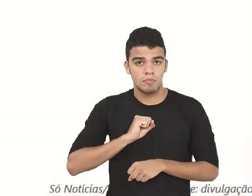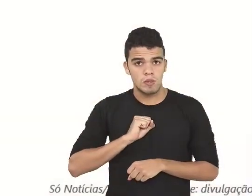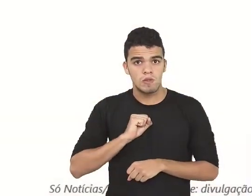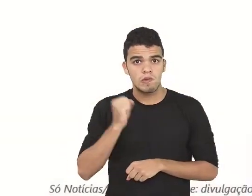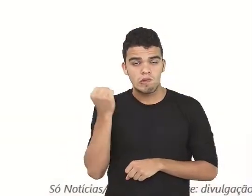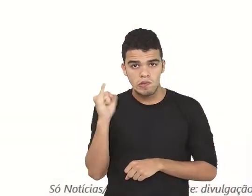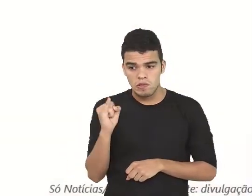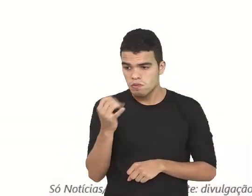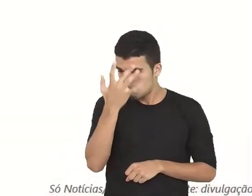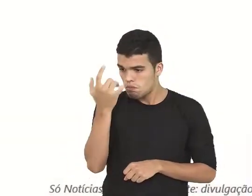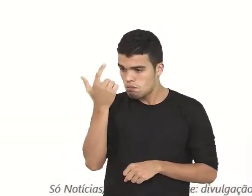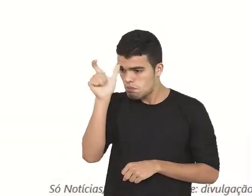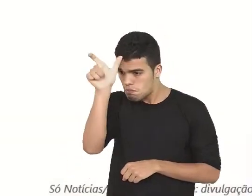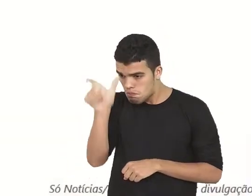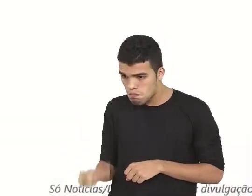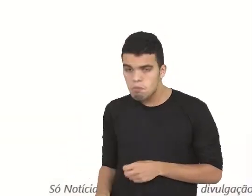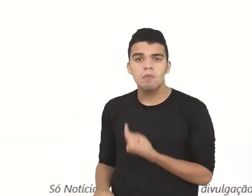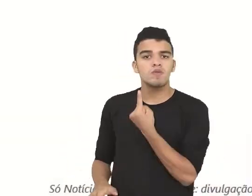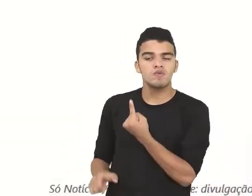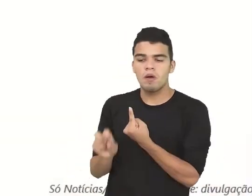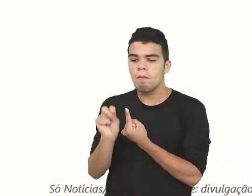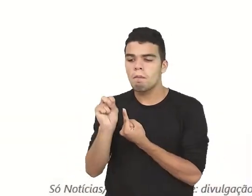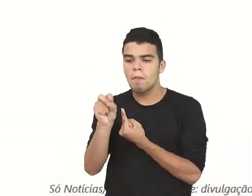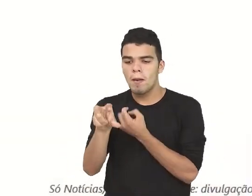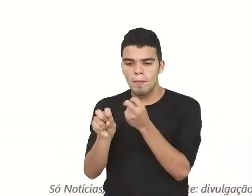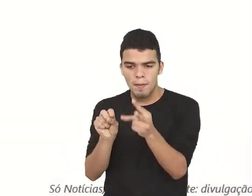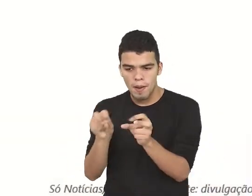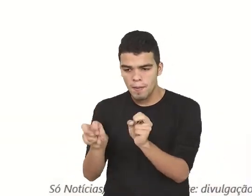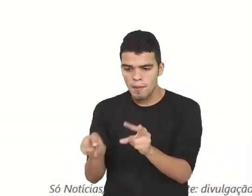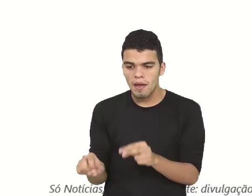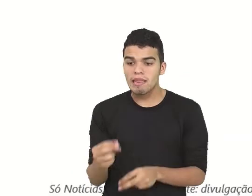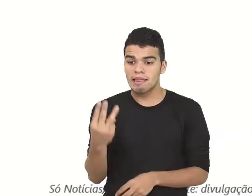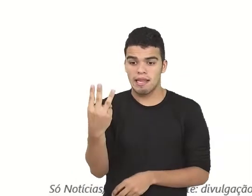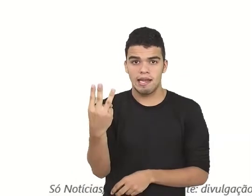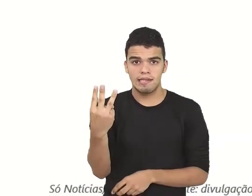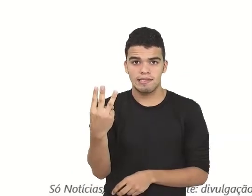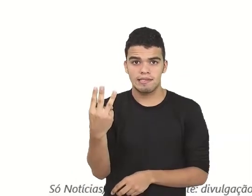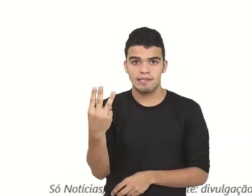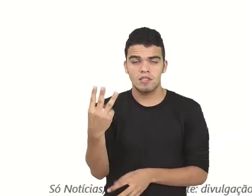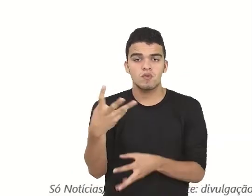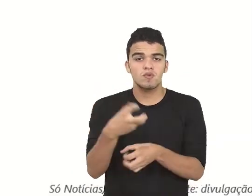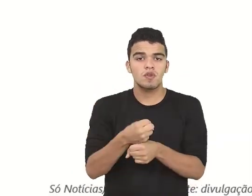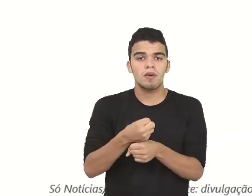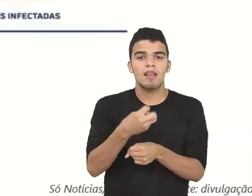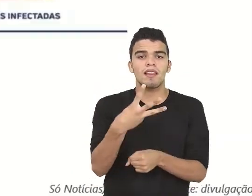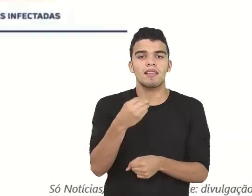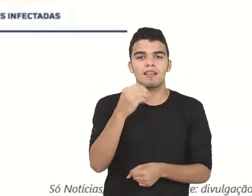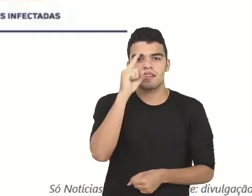uma infectando 3, em 30 dias você tem 406 pessoas infectadas.